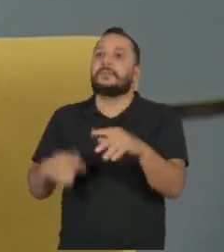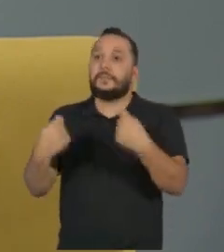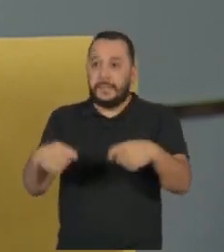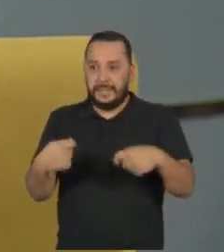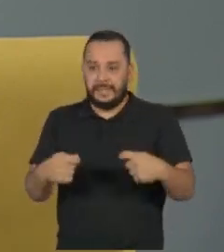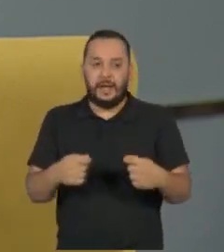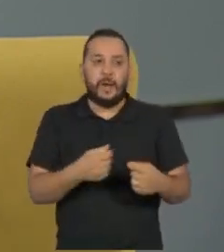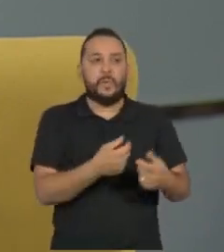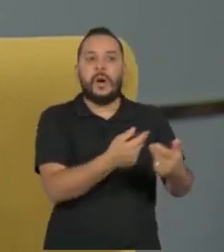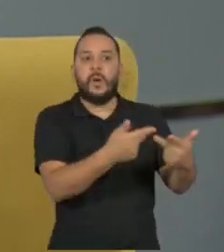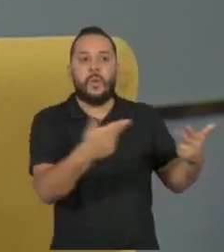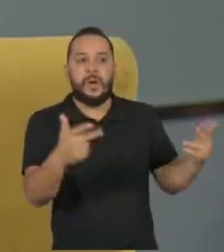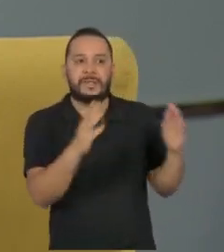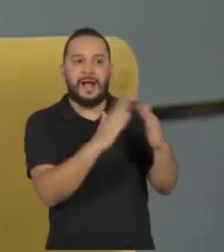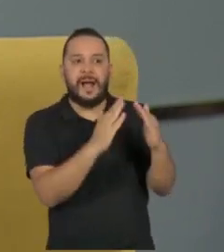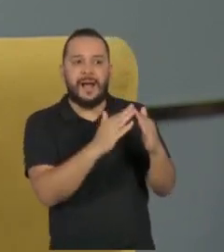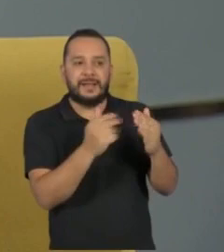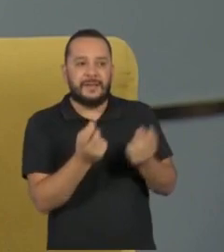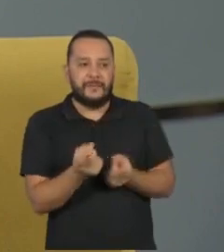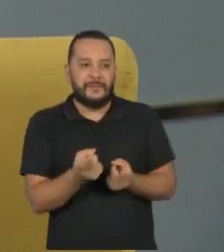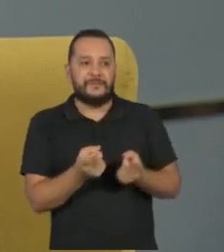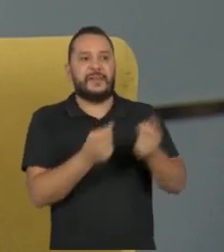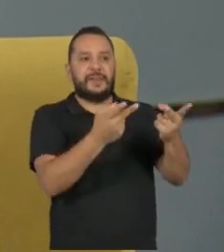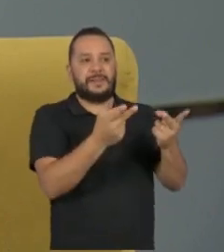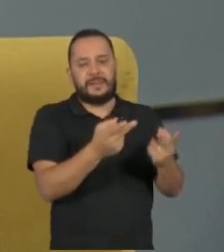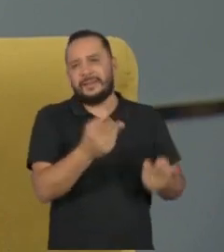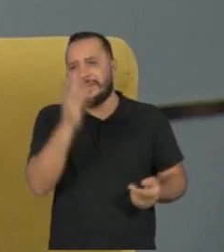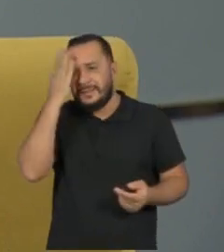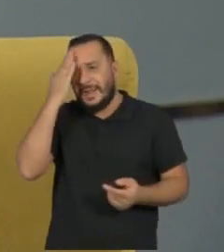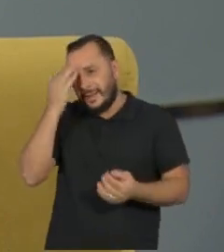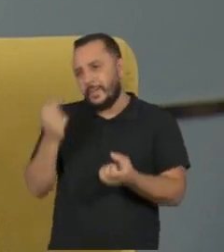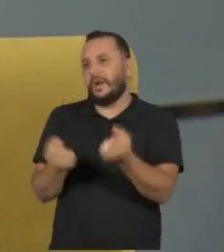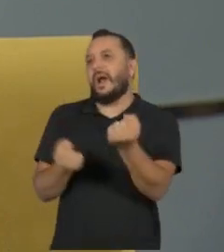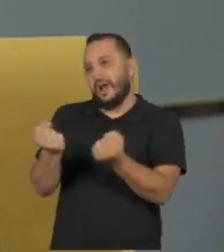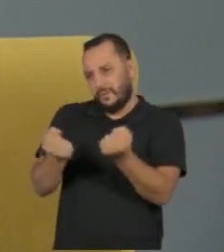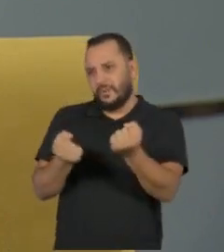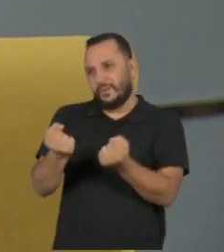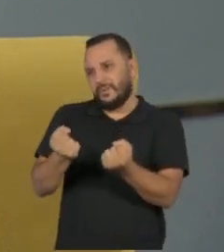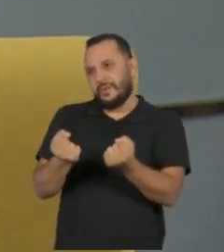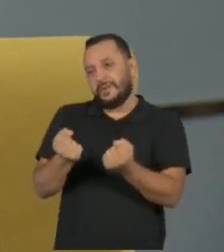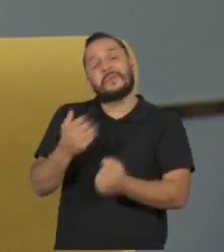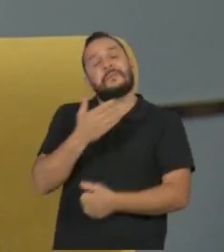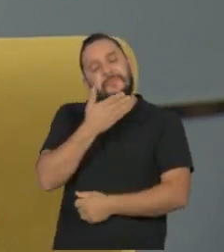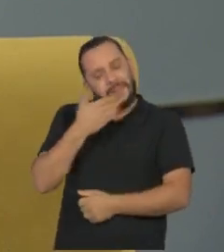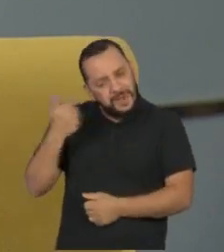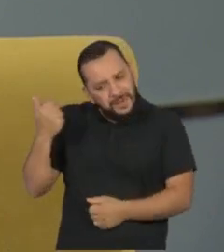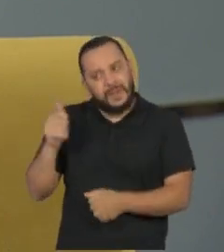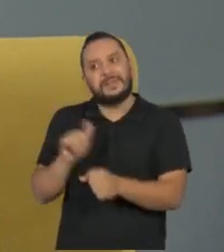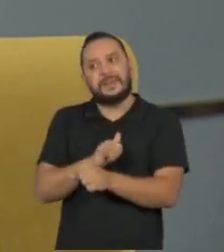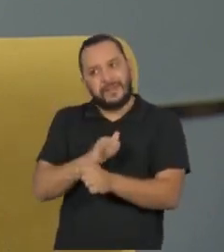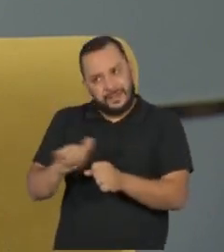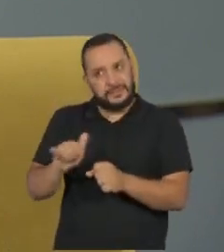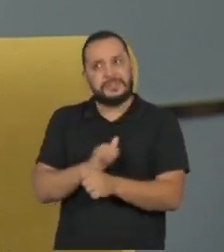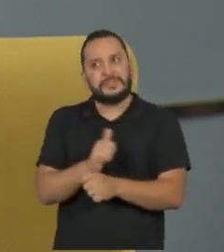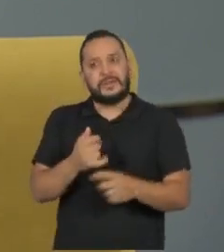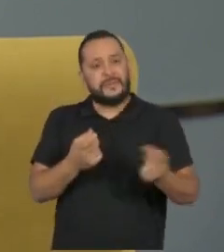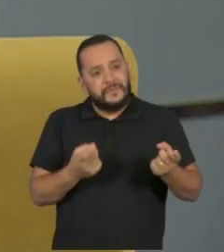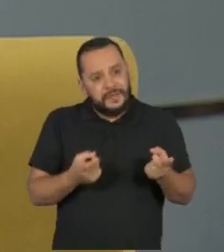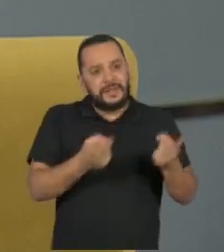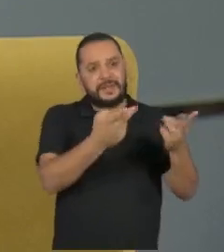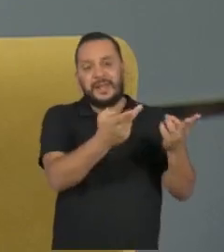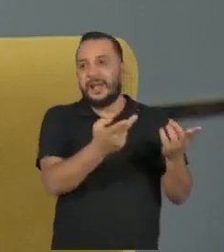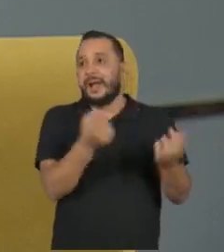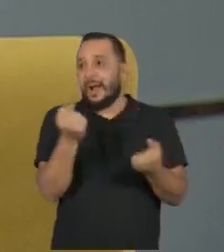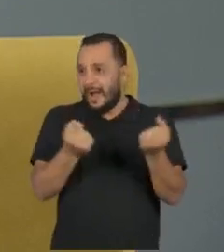da casa que tenha valor. Eu costumo dizer que vender o carro é a melhor forma. Porque o